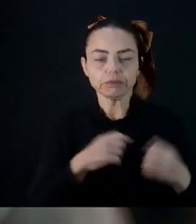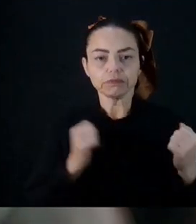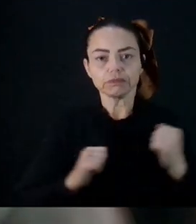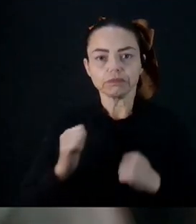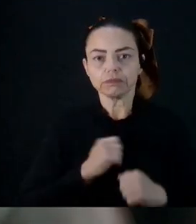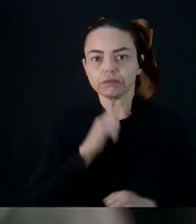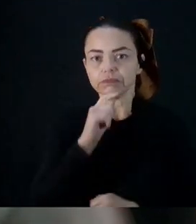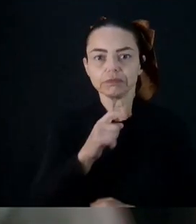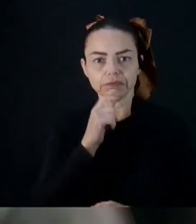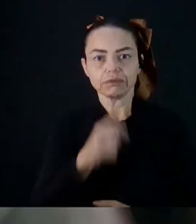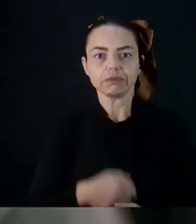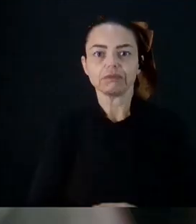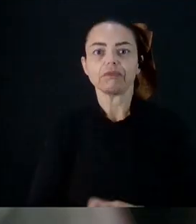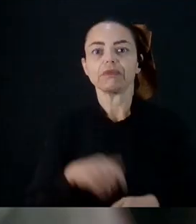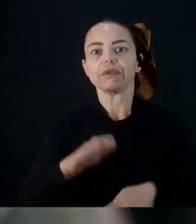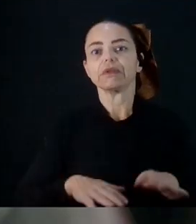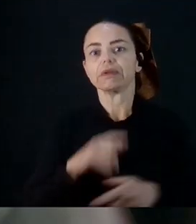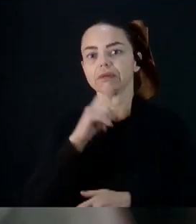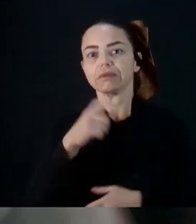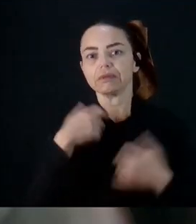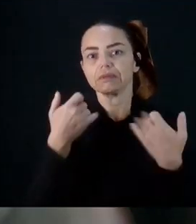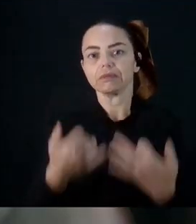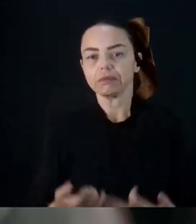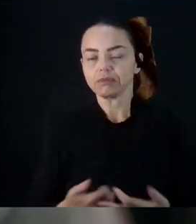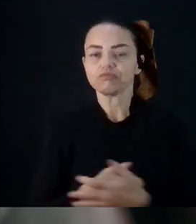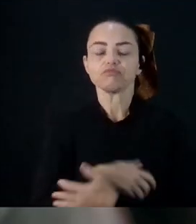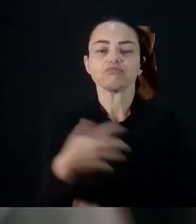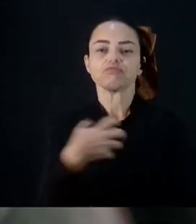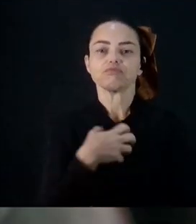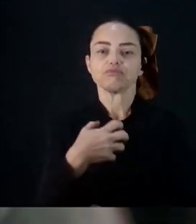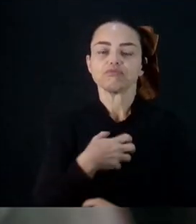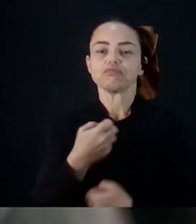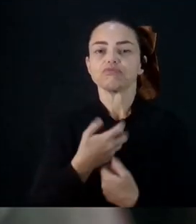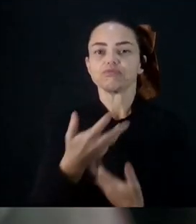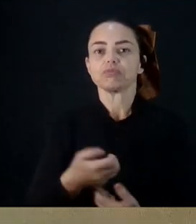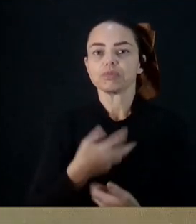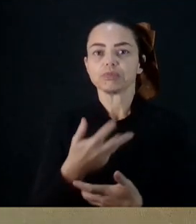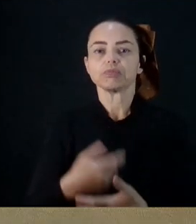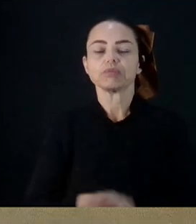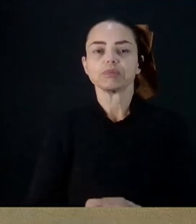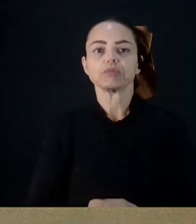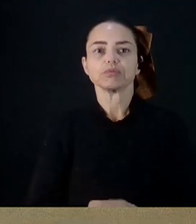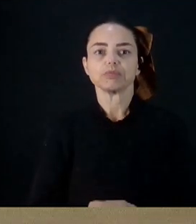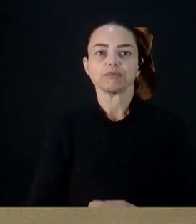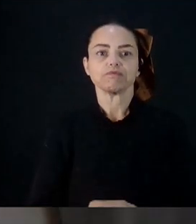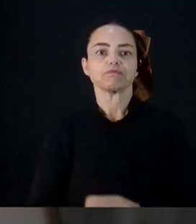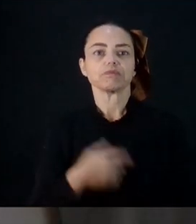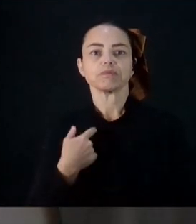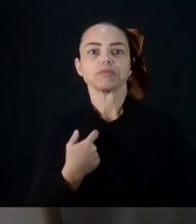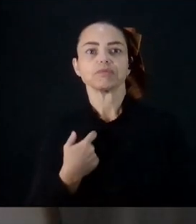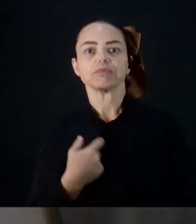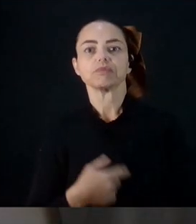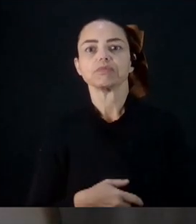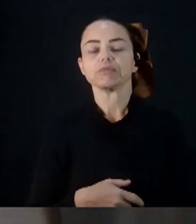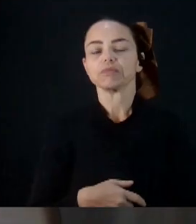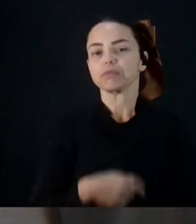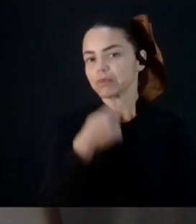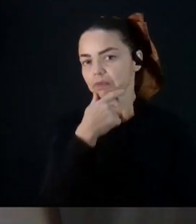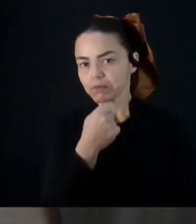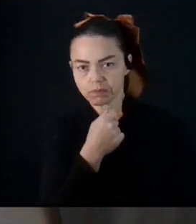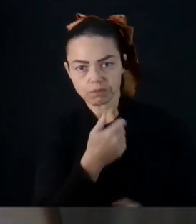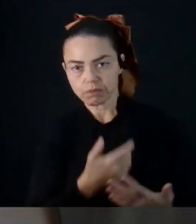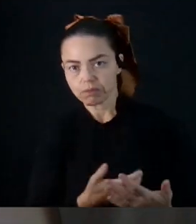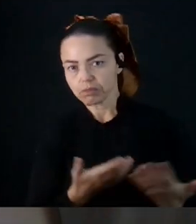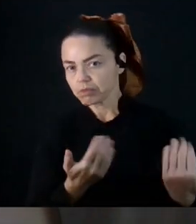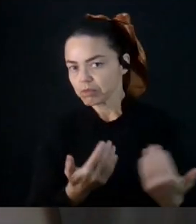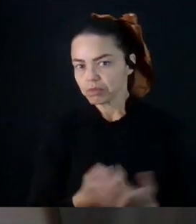às vezes não conseguem expressar o que eles estão sentindo. Verdade. Chegam casos de meninos, inclusive,